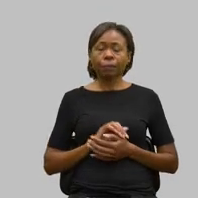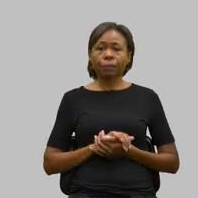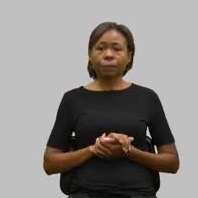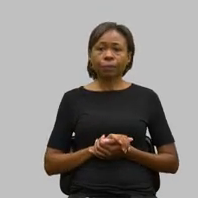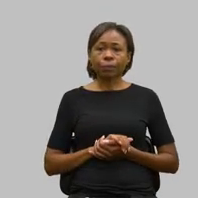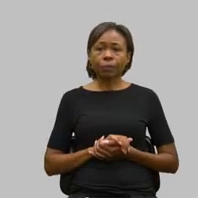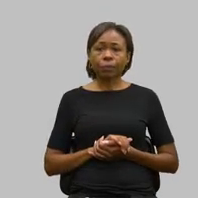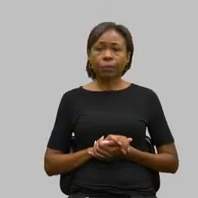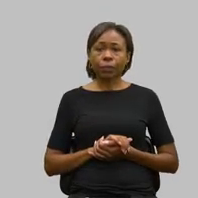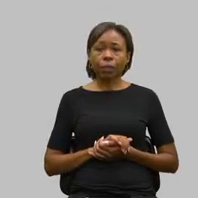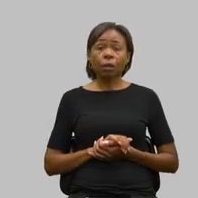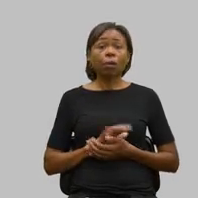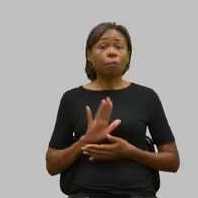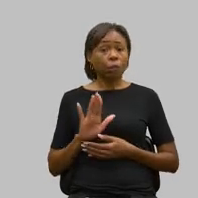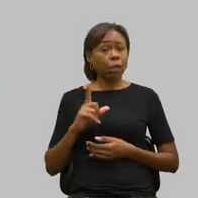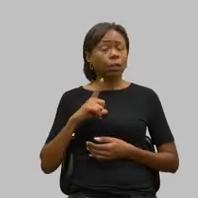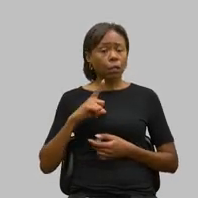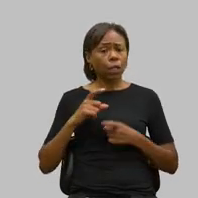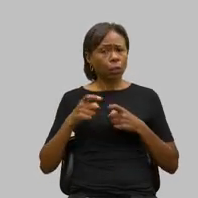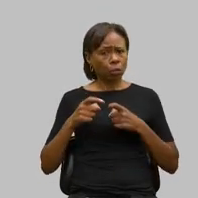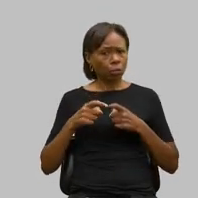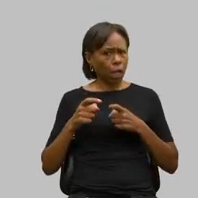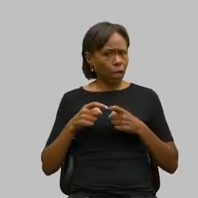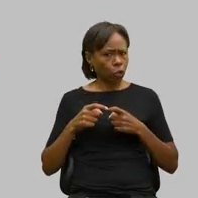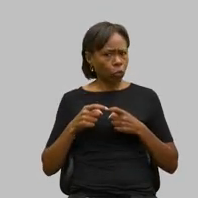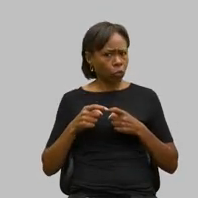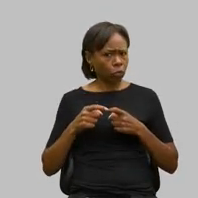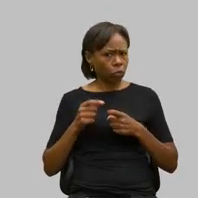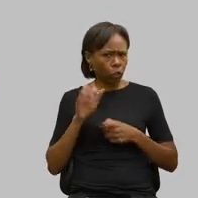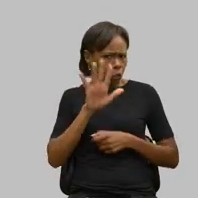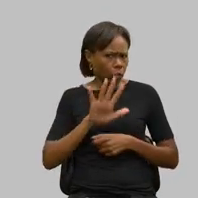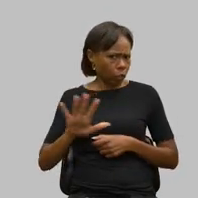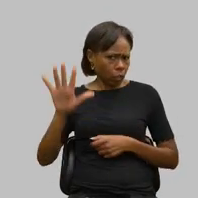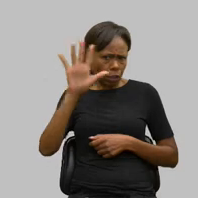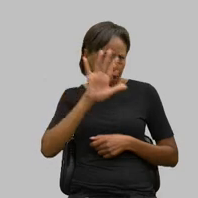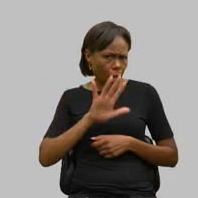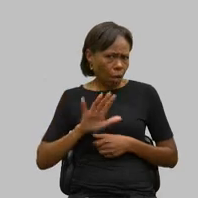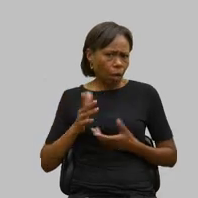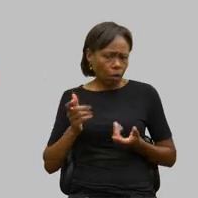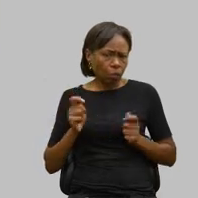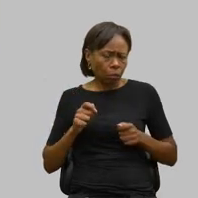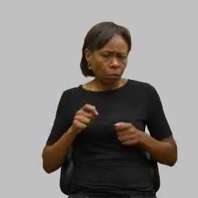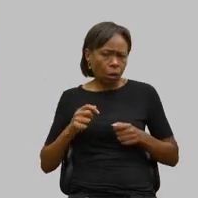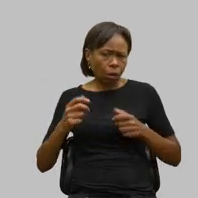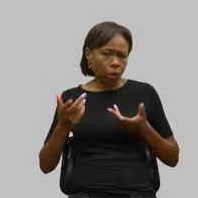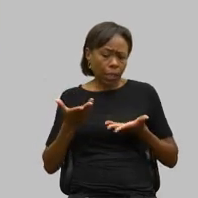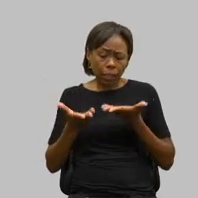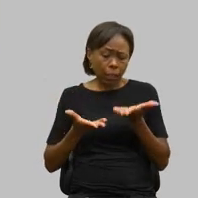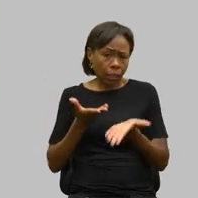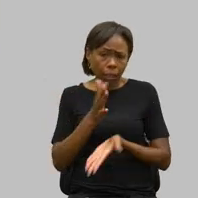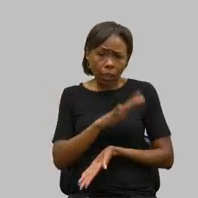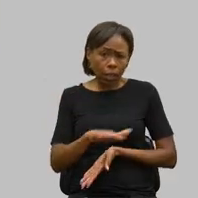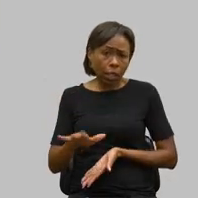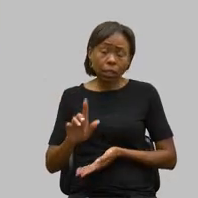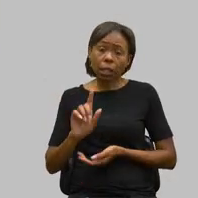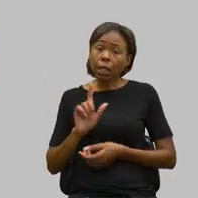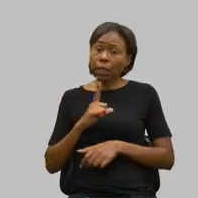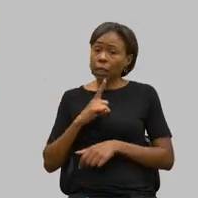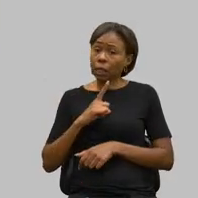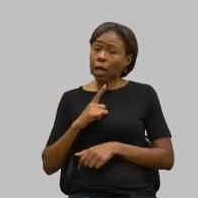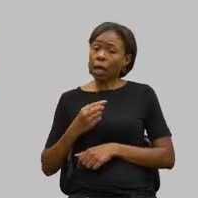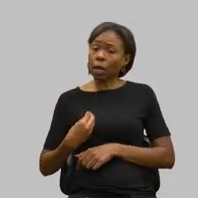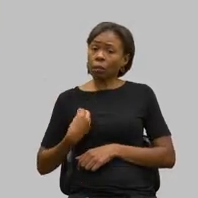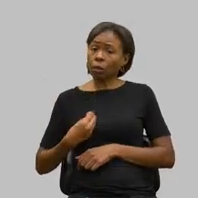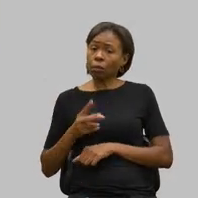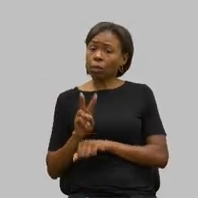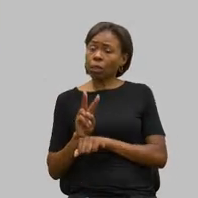pediatria, mas tem um médico clínico geral com destreza para atender criança, que está lá no plantão, e na hora que a regional vai avaliar